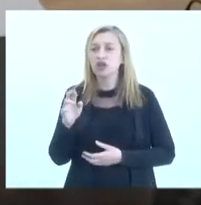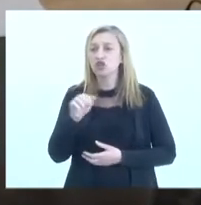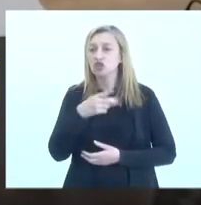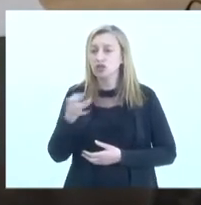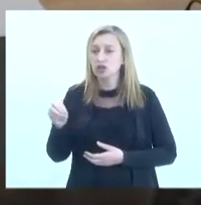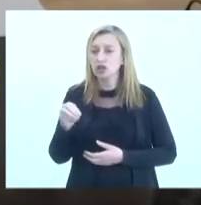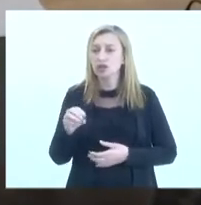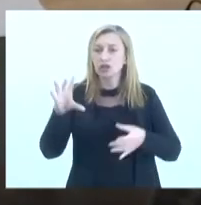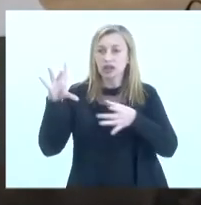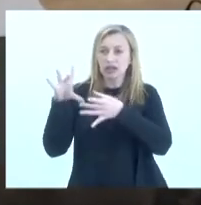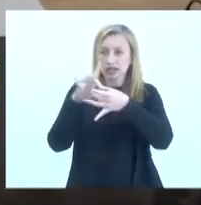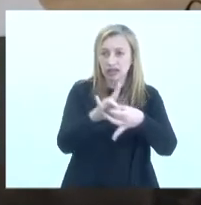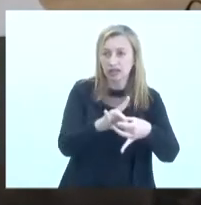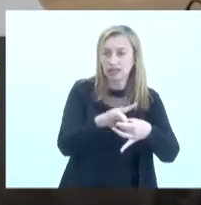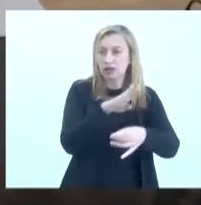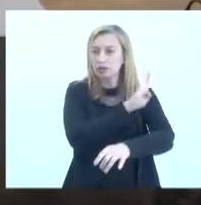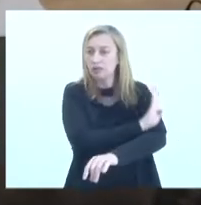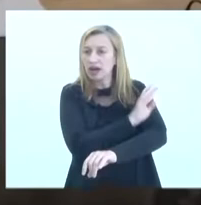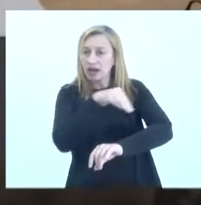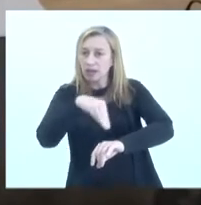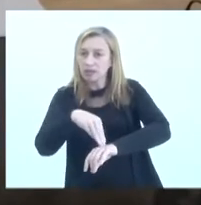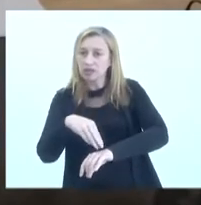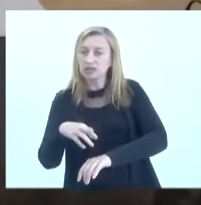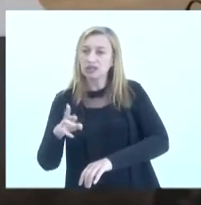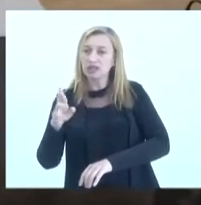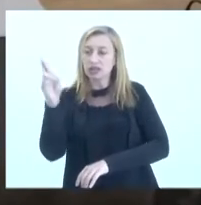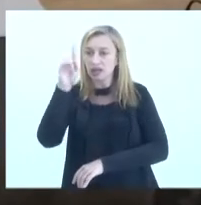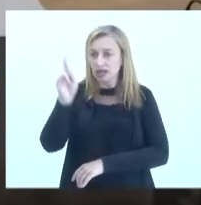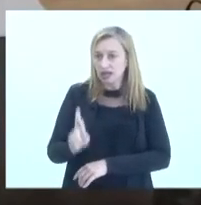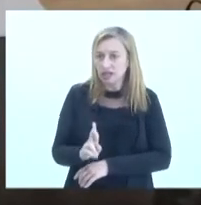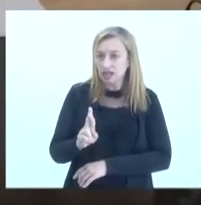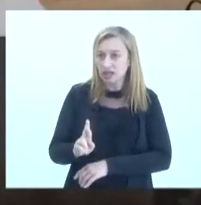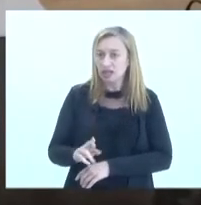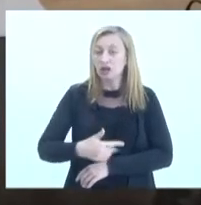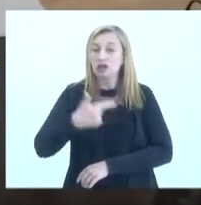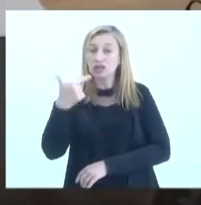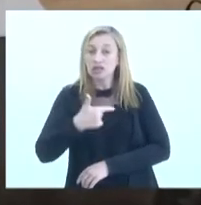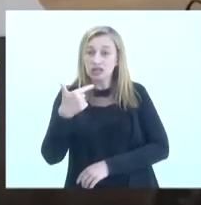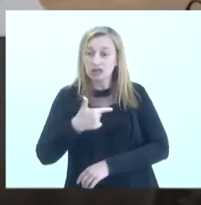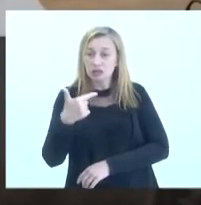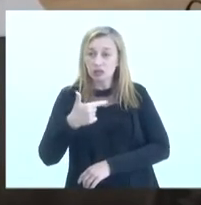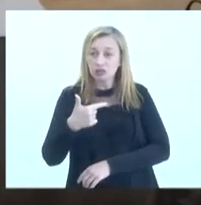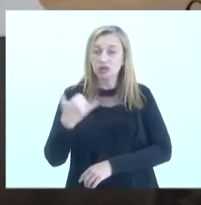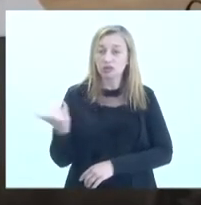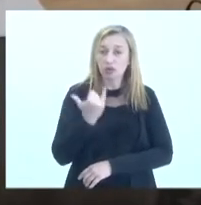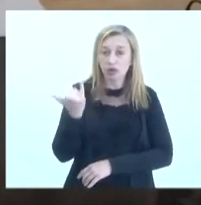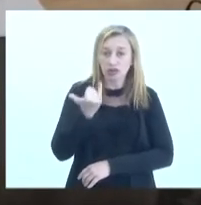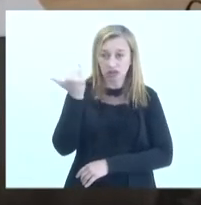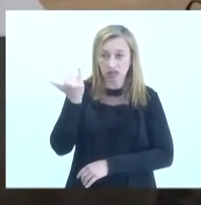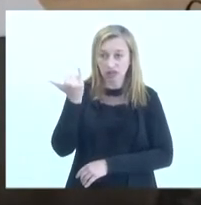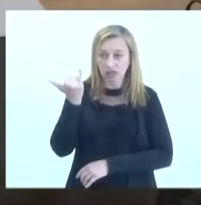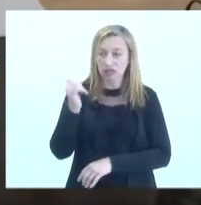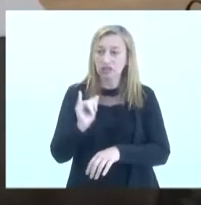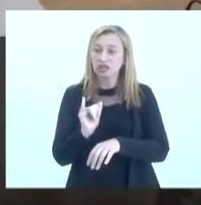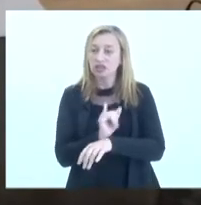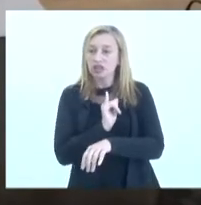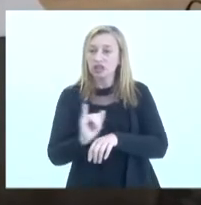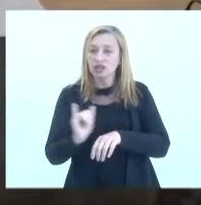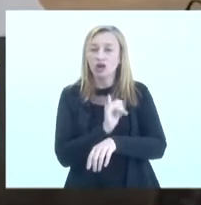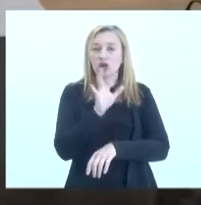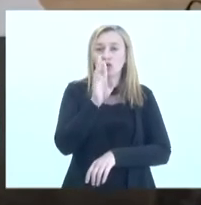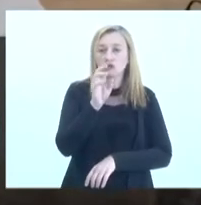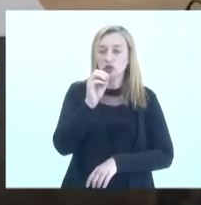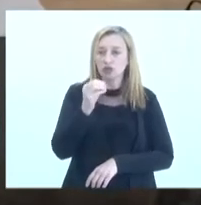interligação Barra Mansa-Resende, uma segunda alternativa por conta da rodovia